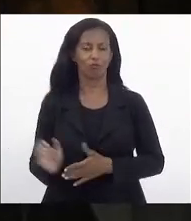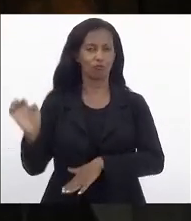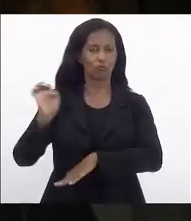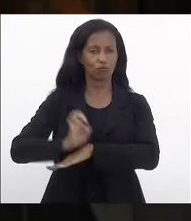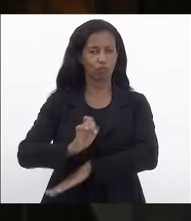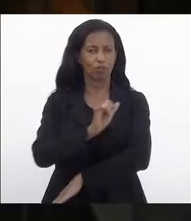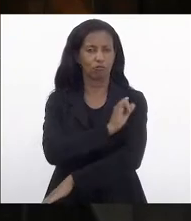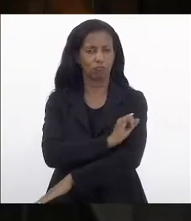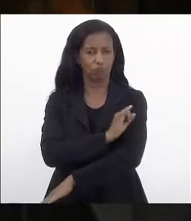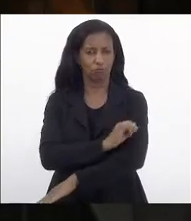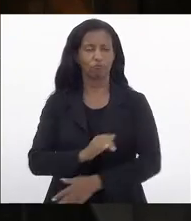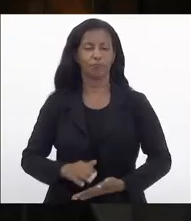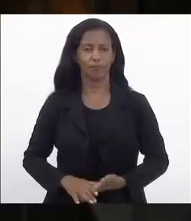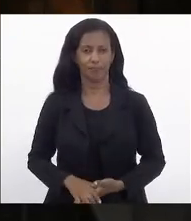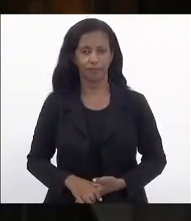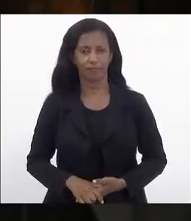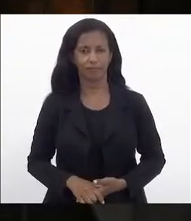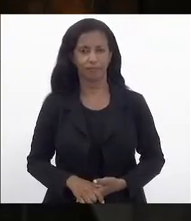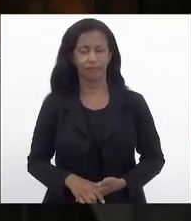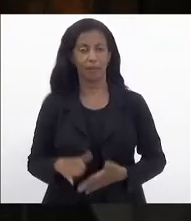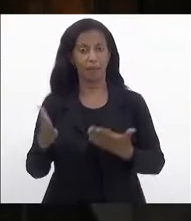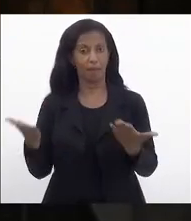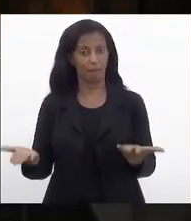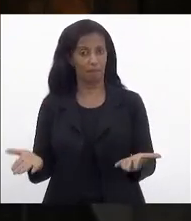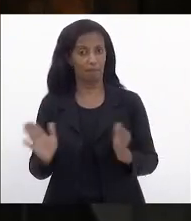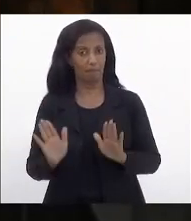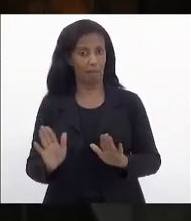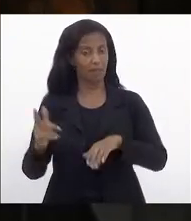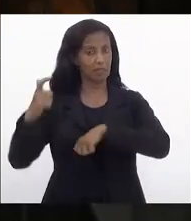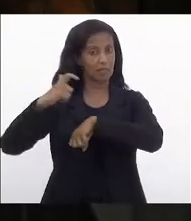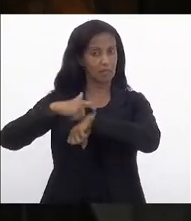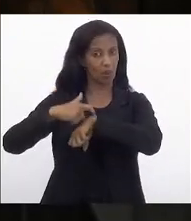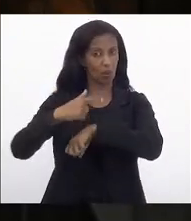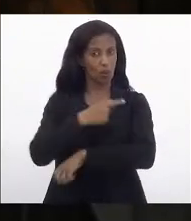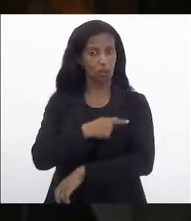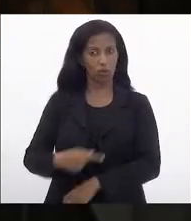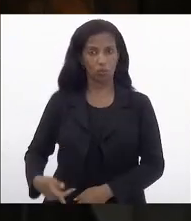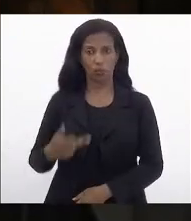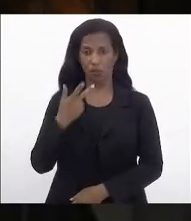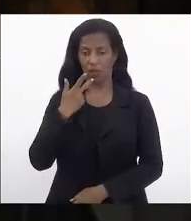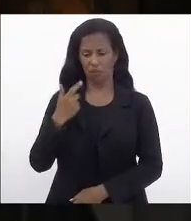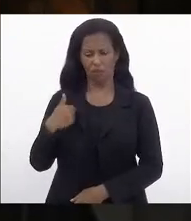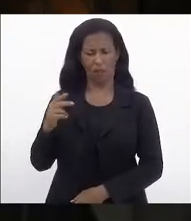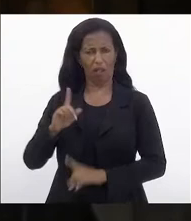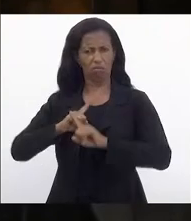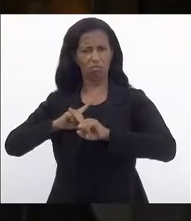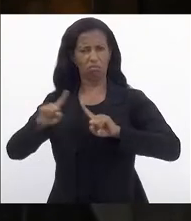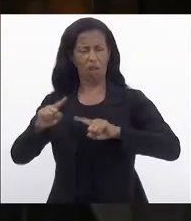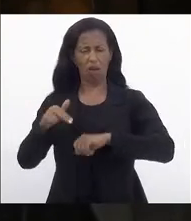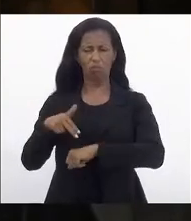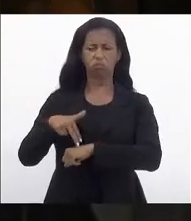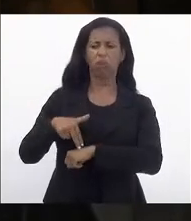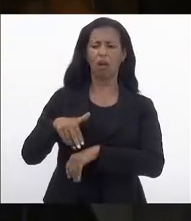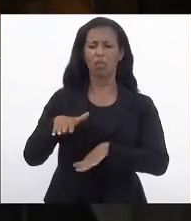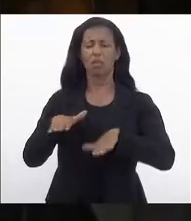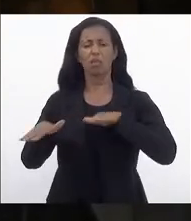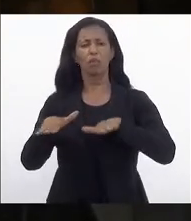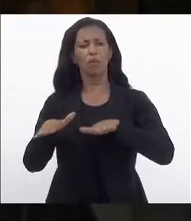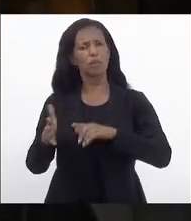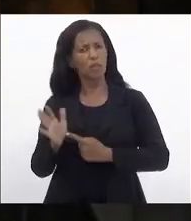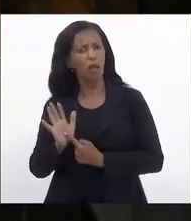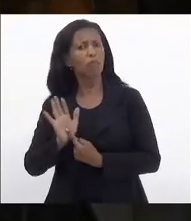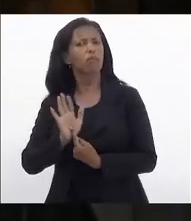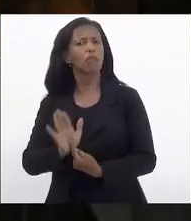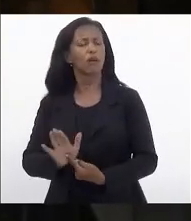estado para debaixo d'água mas é hora do governador dizer presente se mobilizar nacionalmente